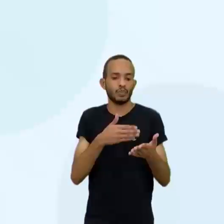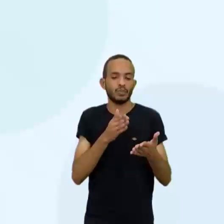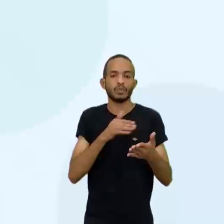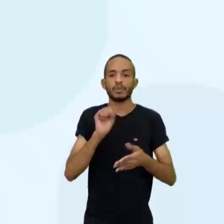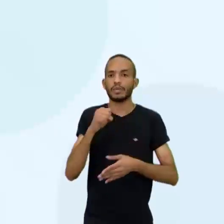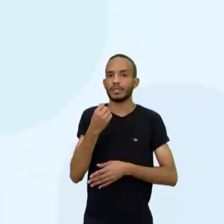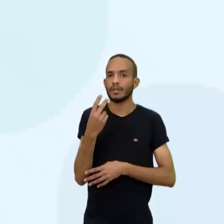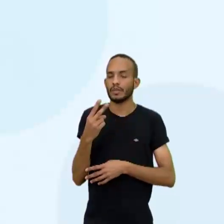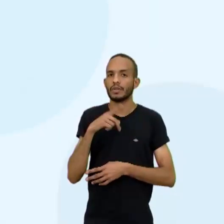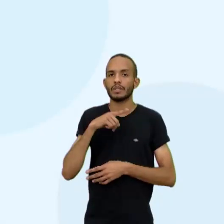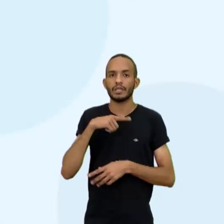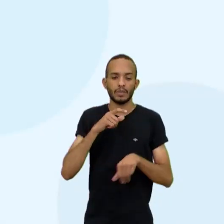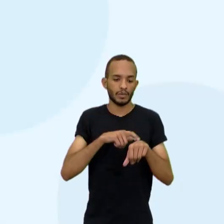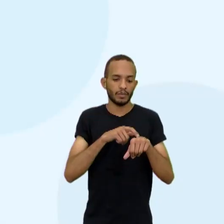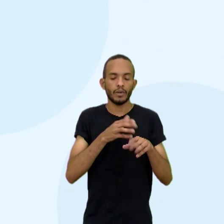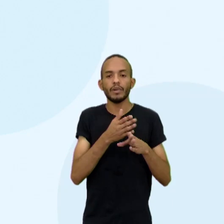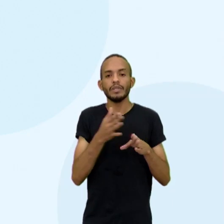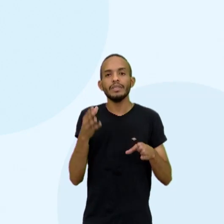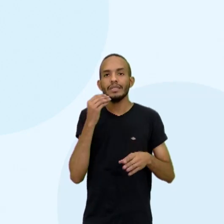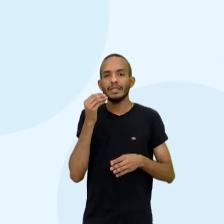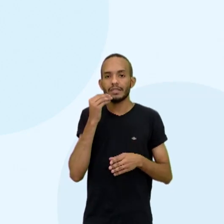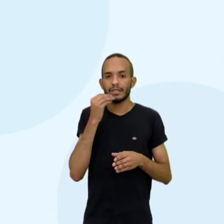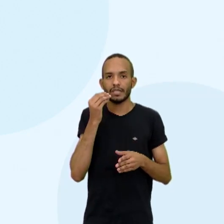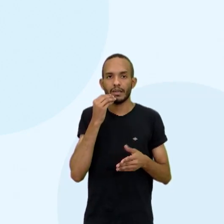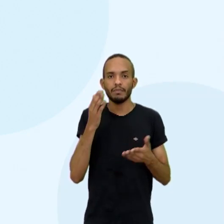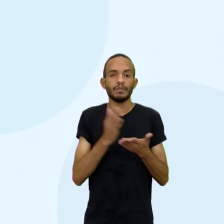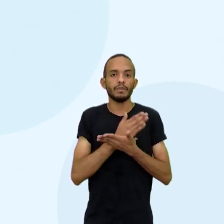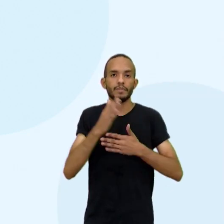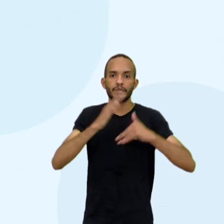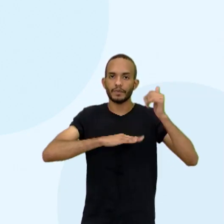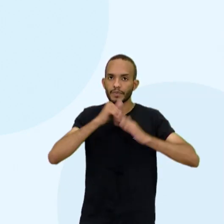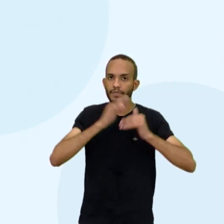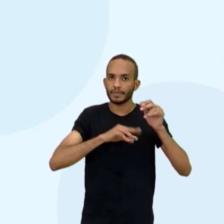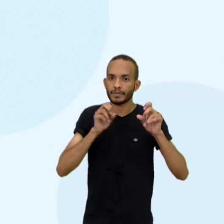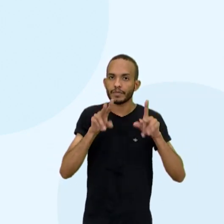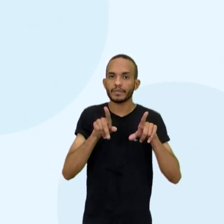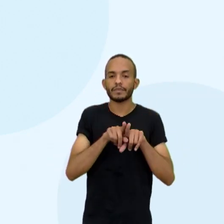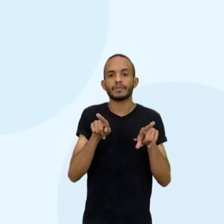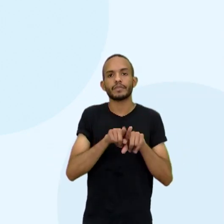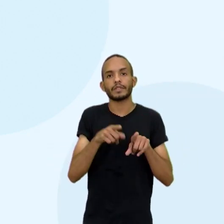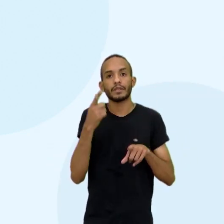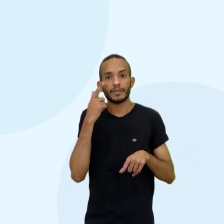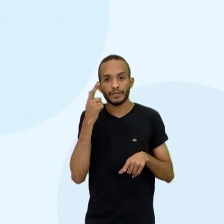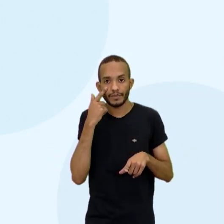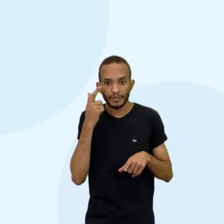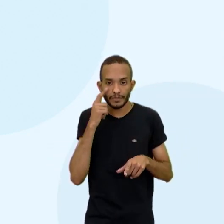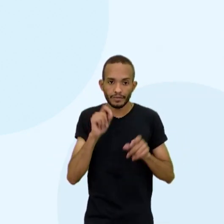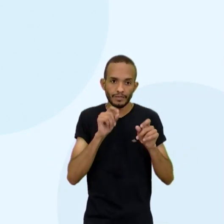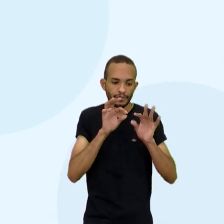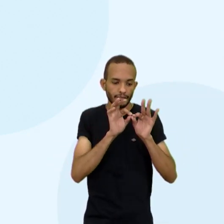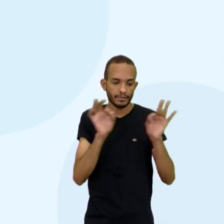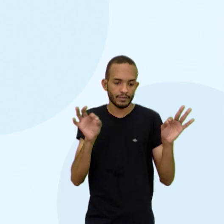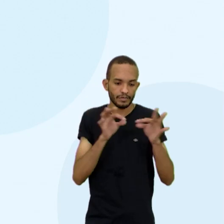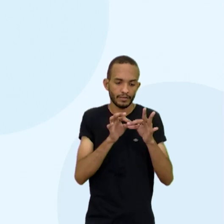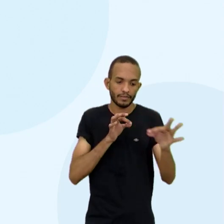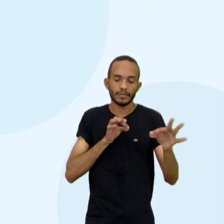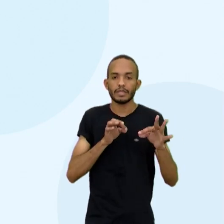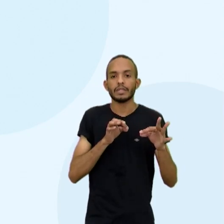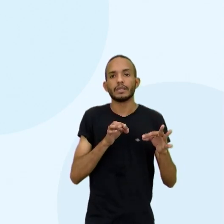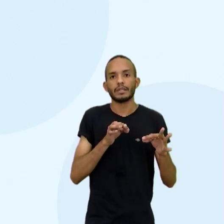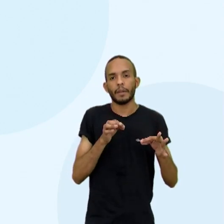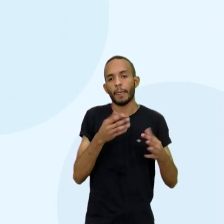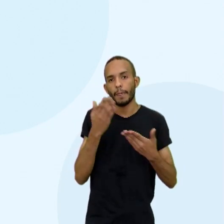82, a gente ainda tem algum tempo, vamos tentar fazer alguns exercícios aqui, ó. Tá assim, observe a medida entre as retas